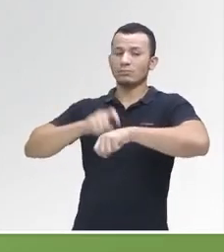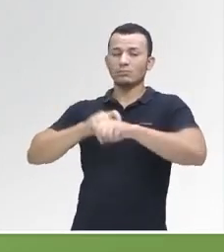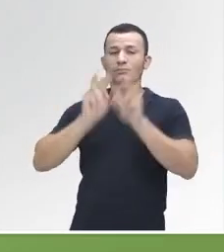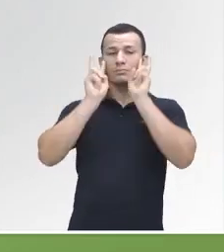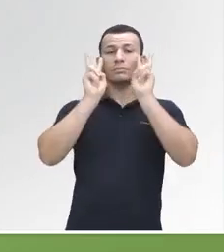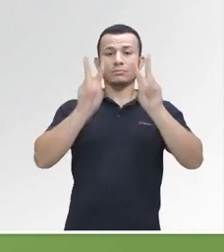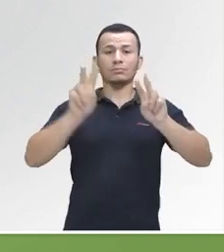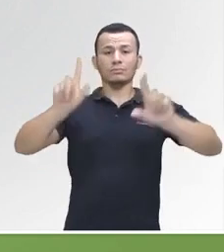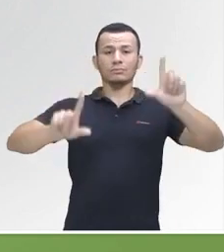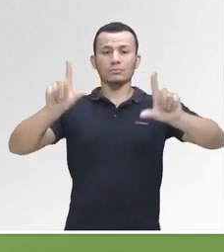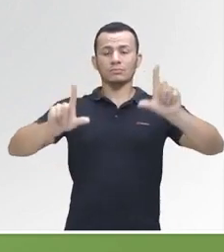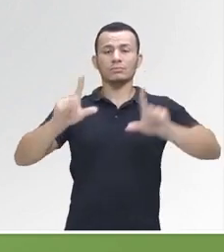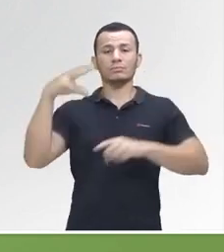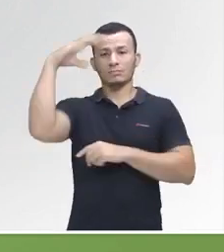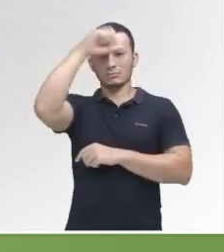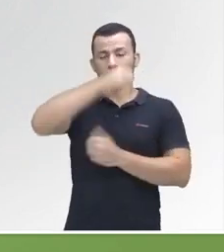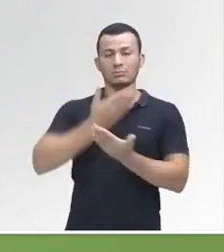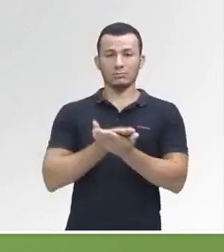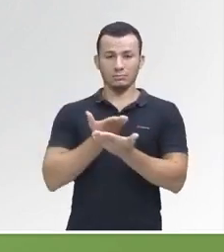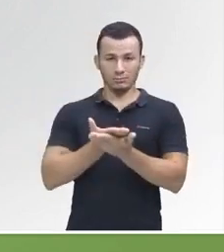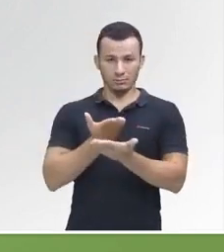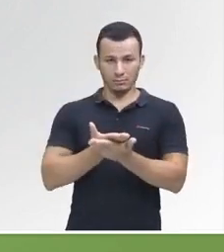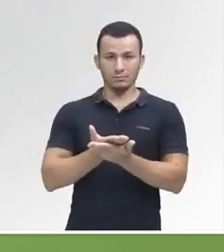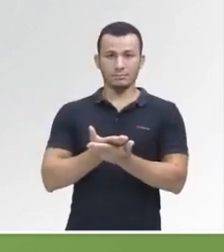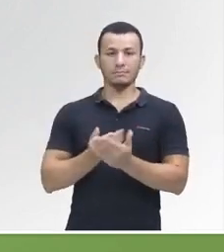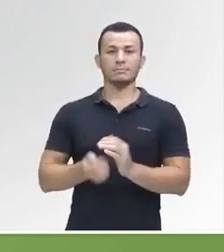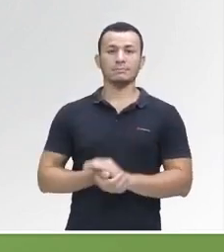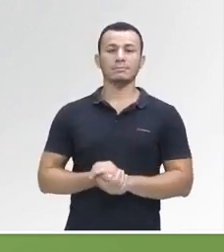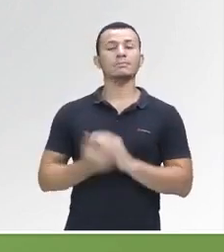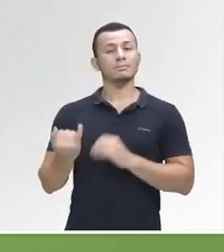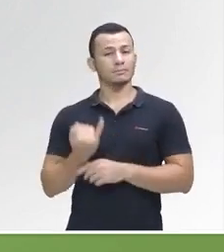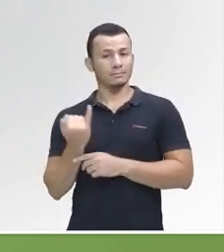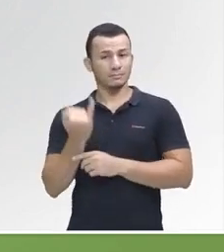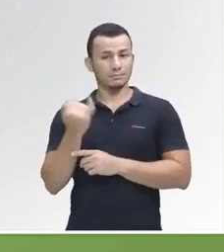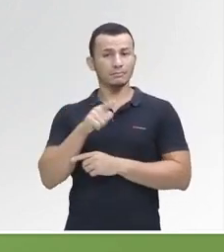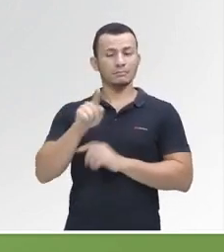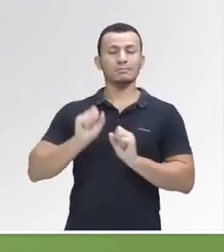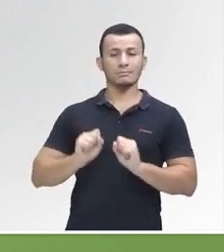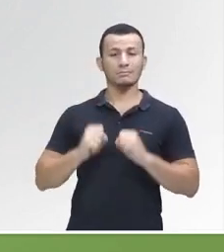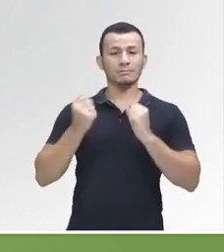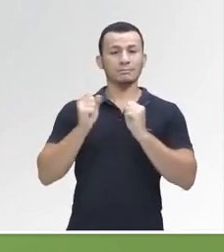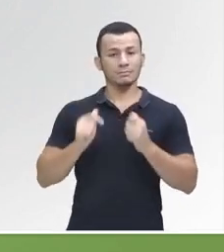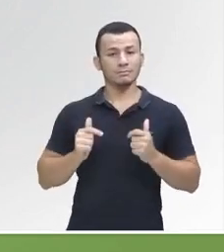assistir a aula. Então é importante que você se dedique, se